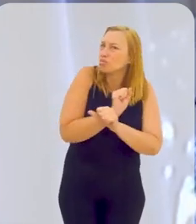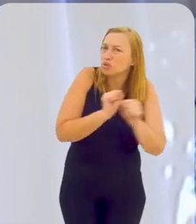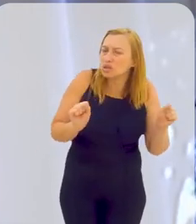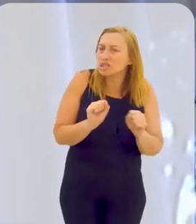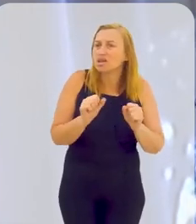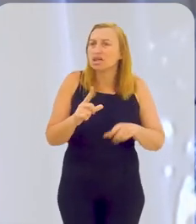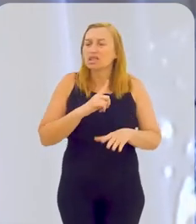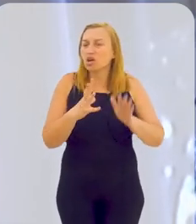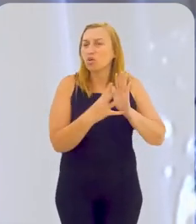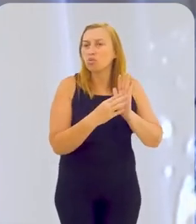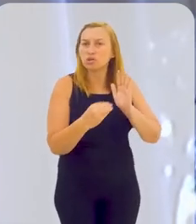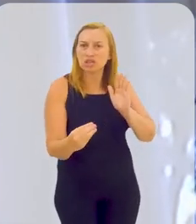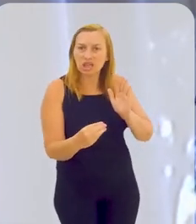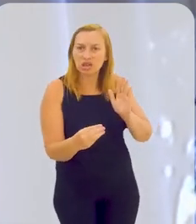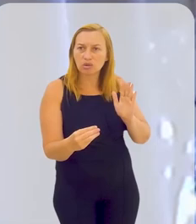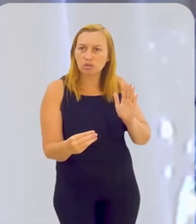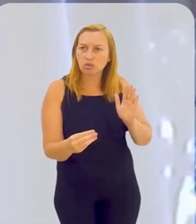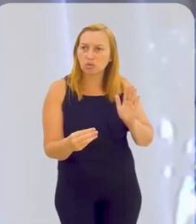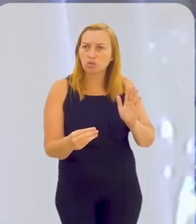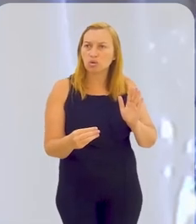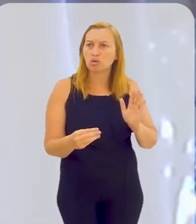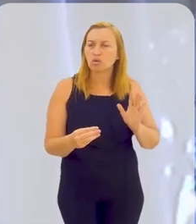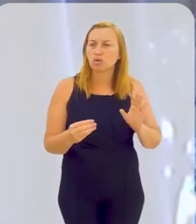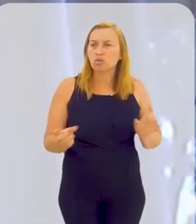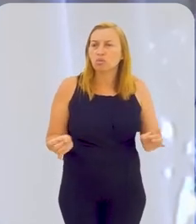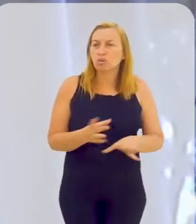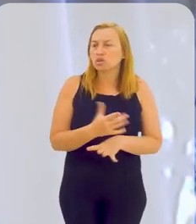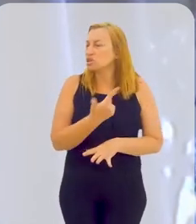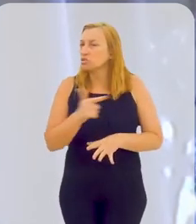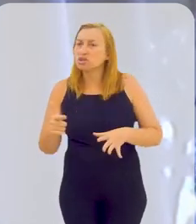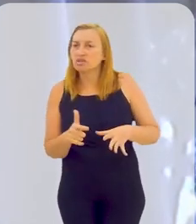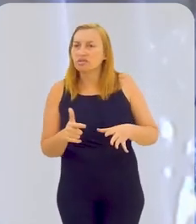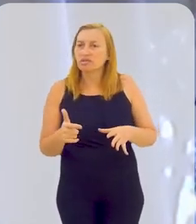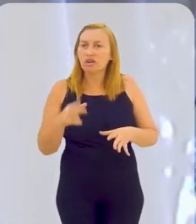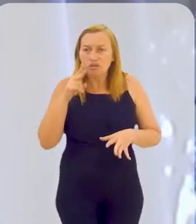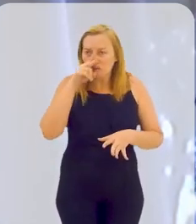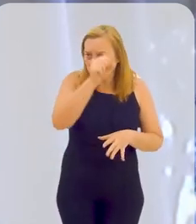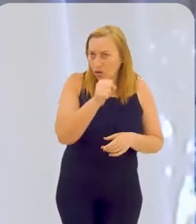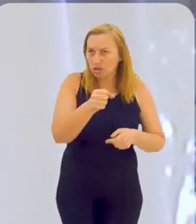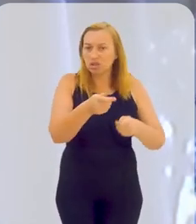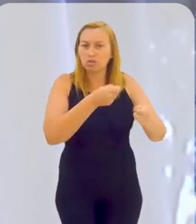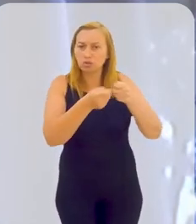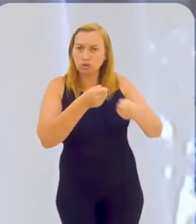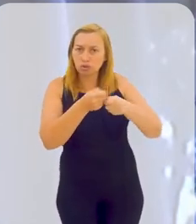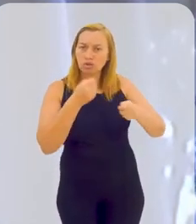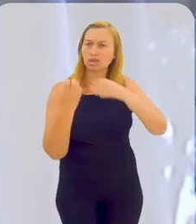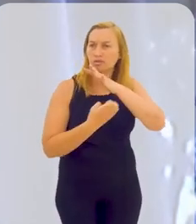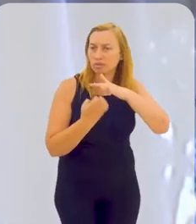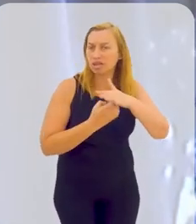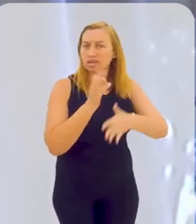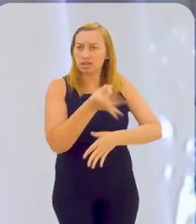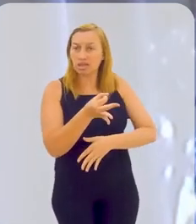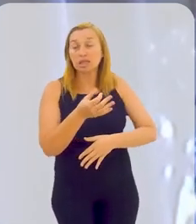é possível você ter um modelo de concessão se não houver regulação forte e qualificada.